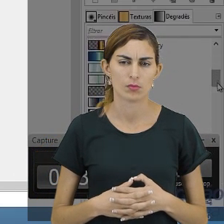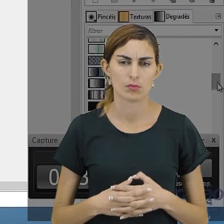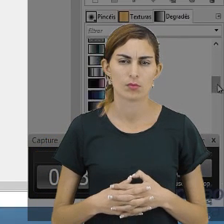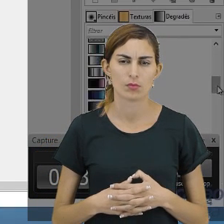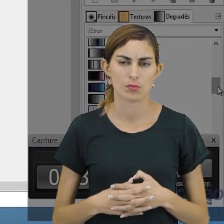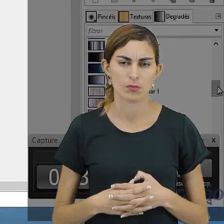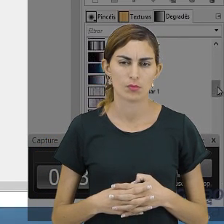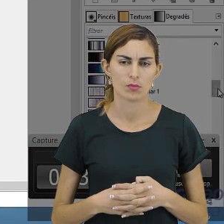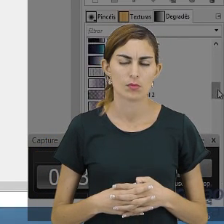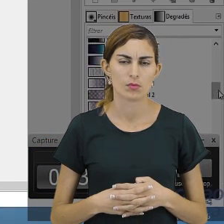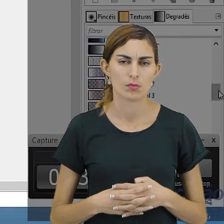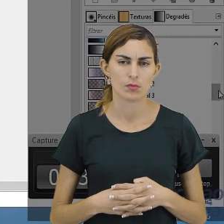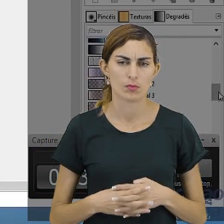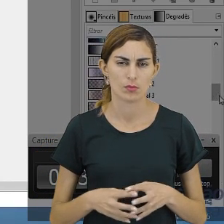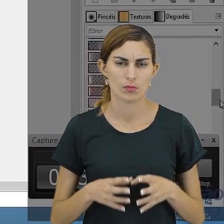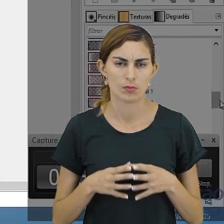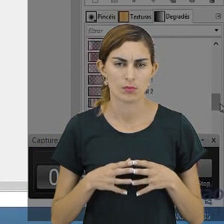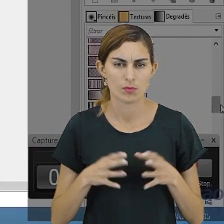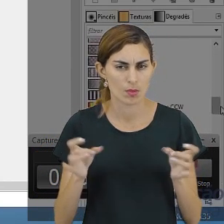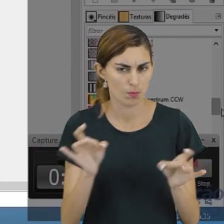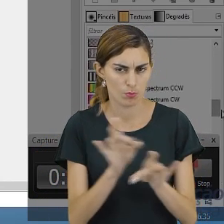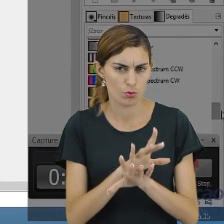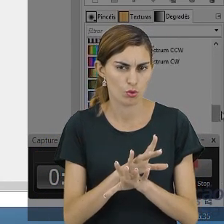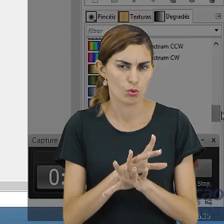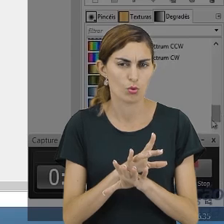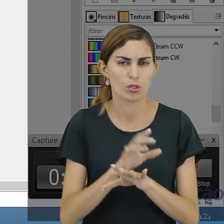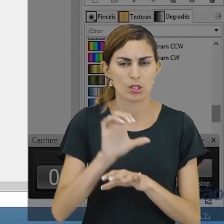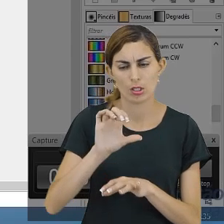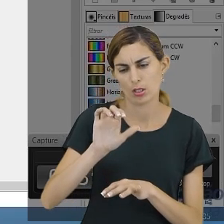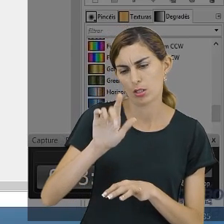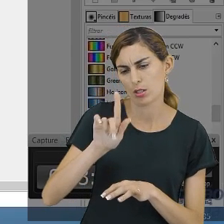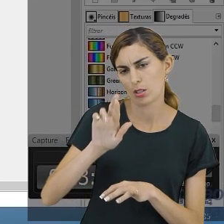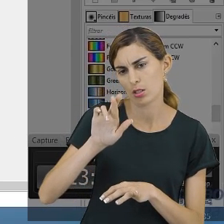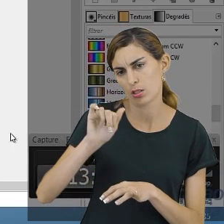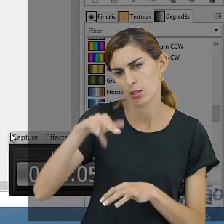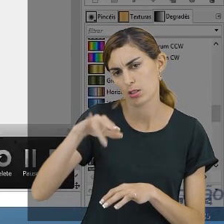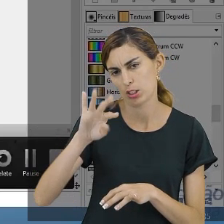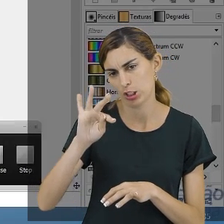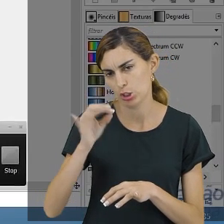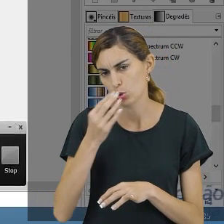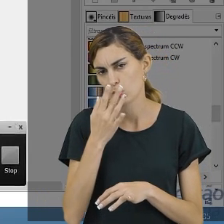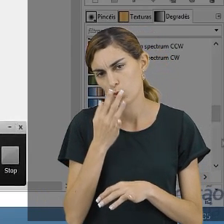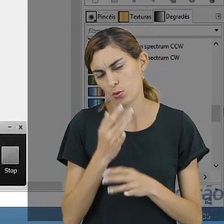Vamos ver se tem alguma outra opção pronta aqui de gradiente um pouco mais